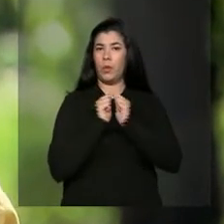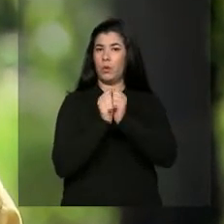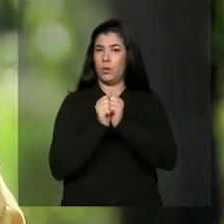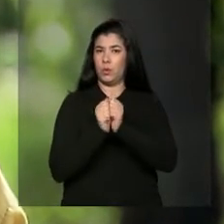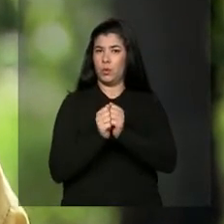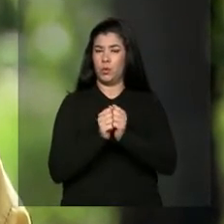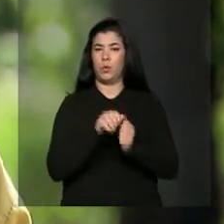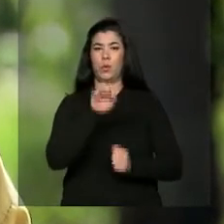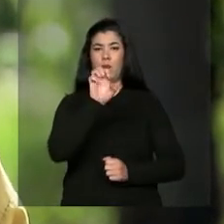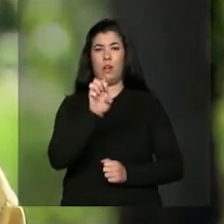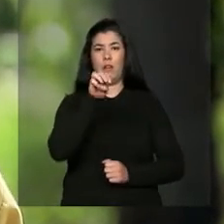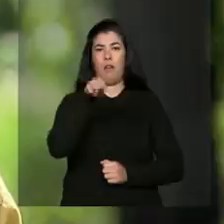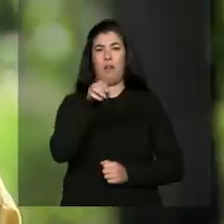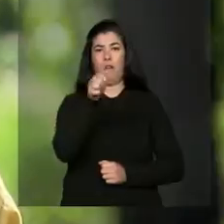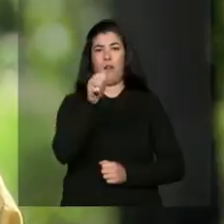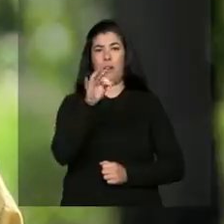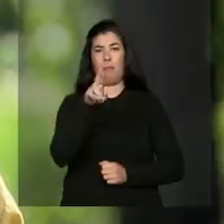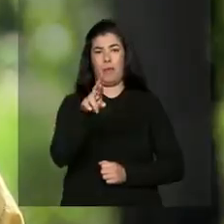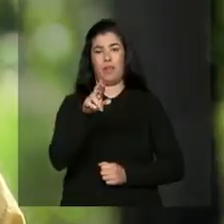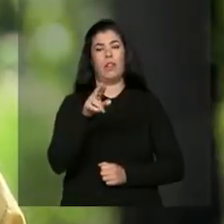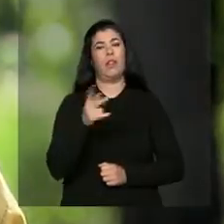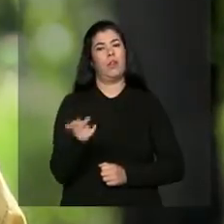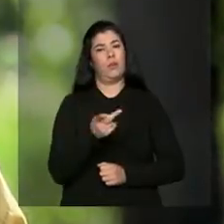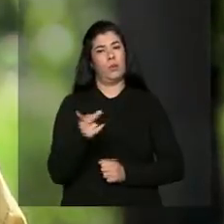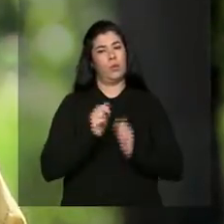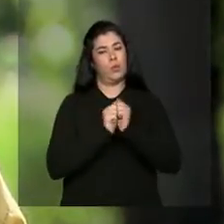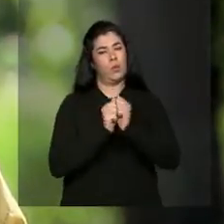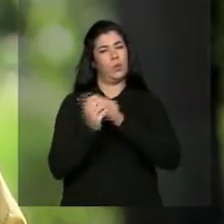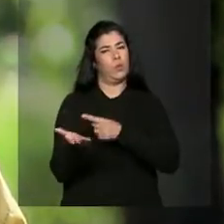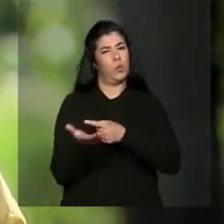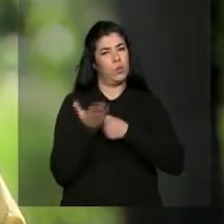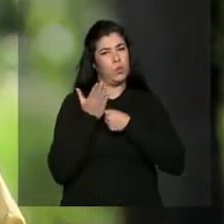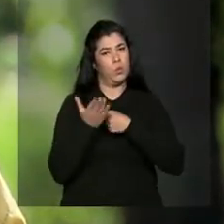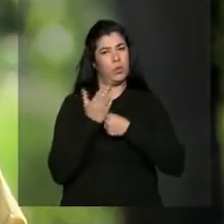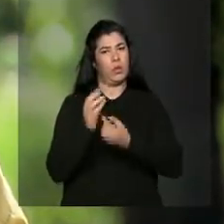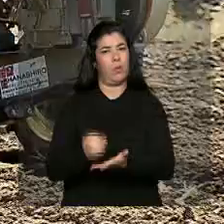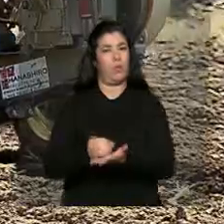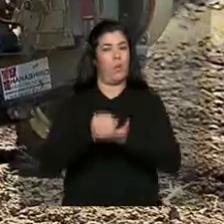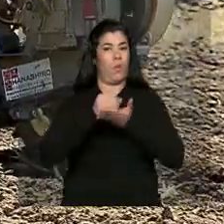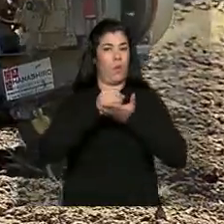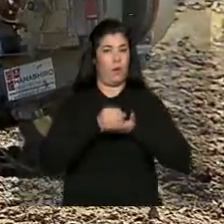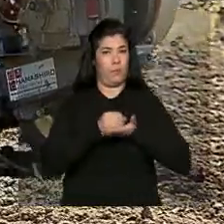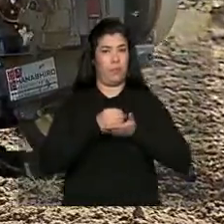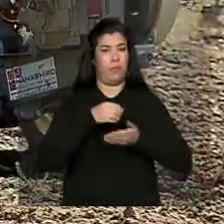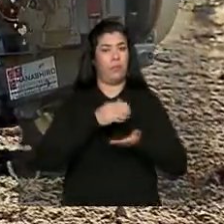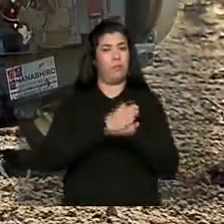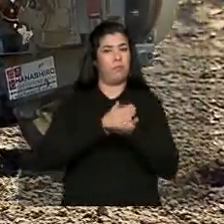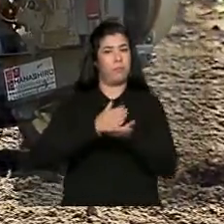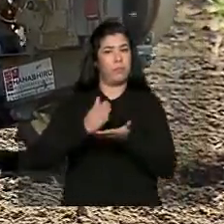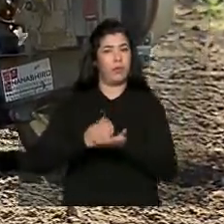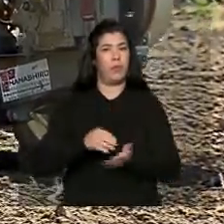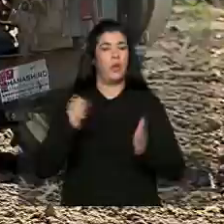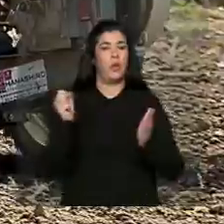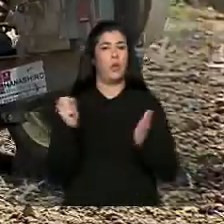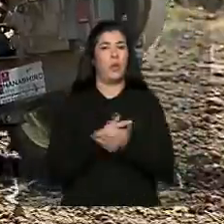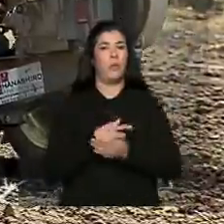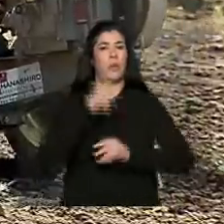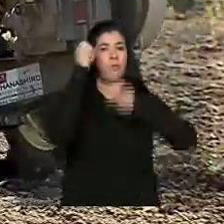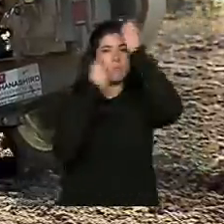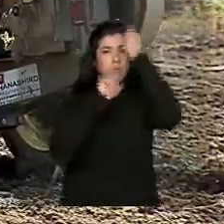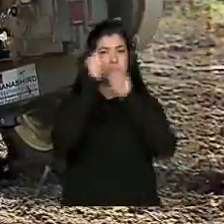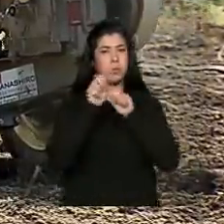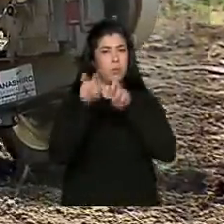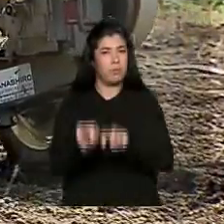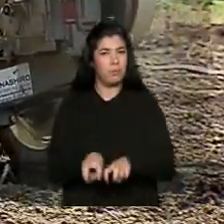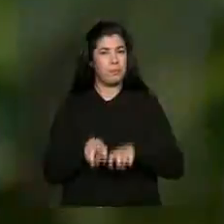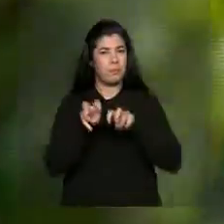com a Imaté, né? E eles me ajudaram a financiar uma tobatinha, né? Um tratorzinho, né? Para